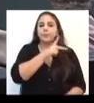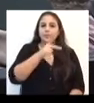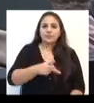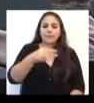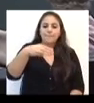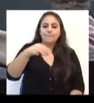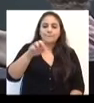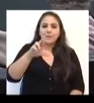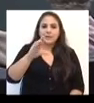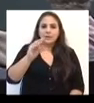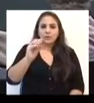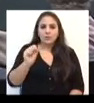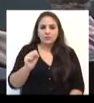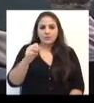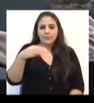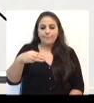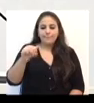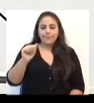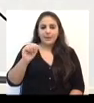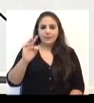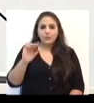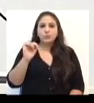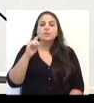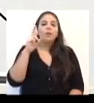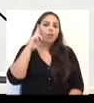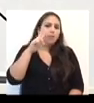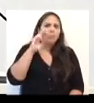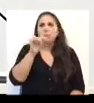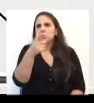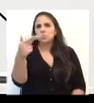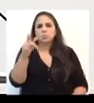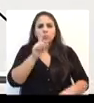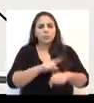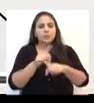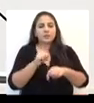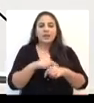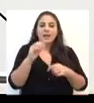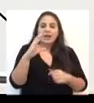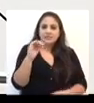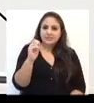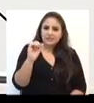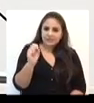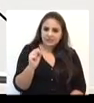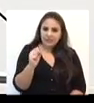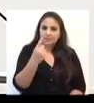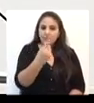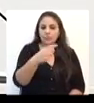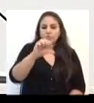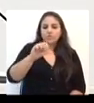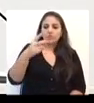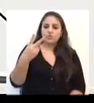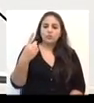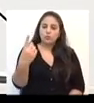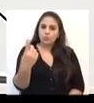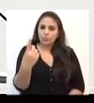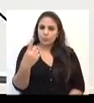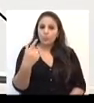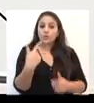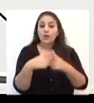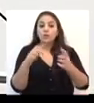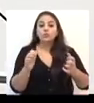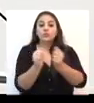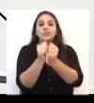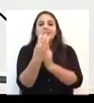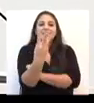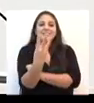Matos lembrou alguns momentos. A Acisa foi fundada em 1921, a partir da união de